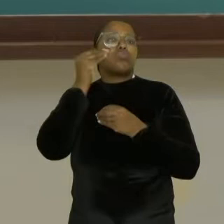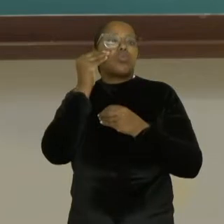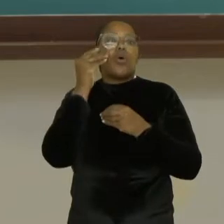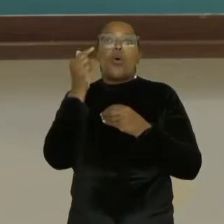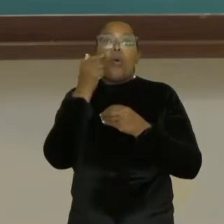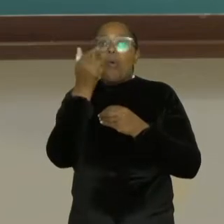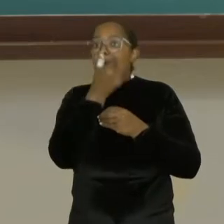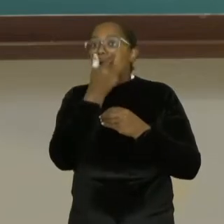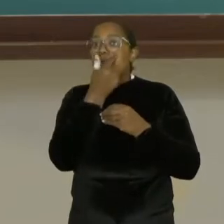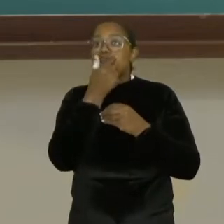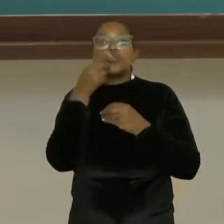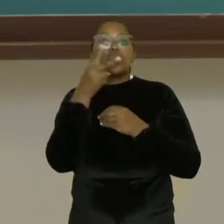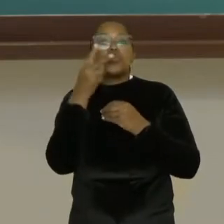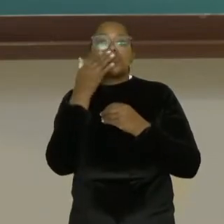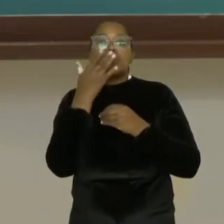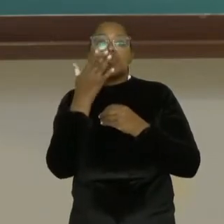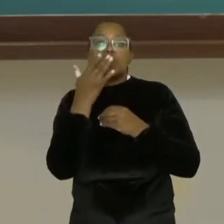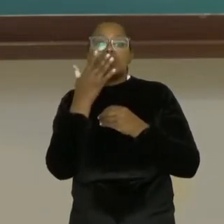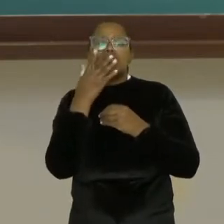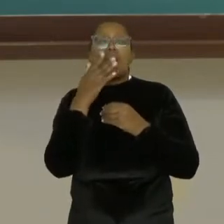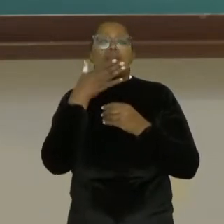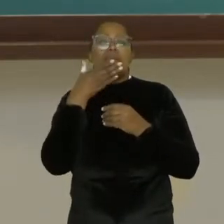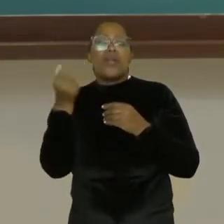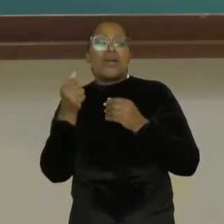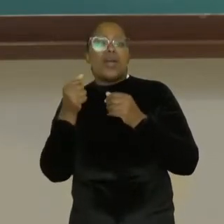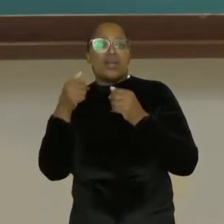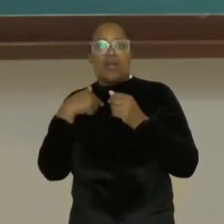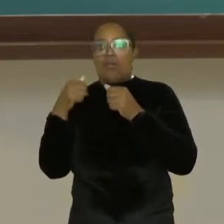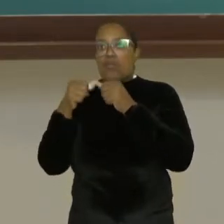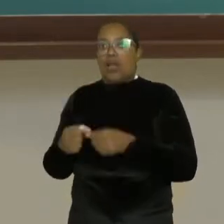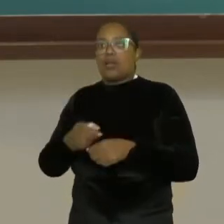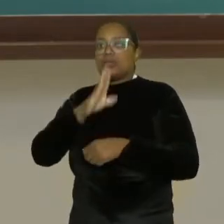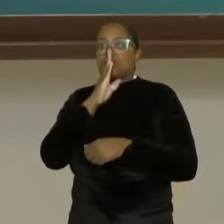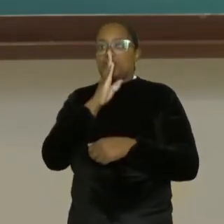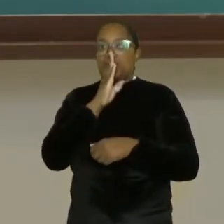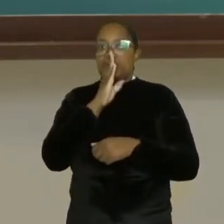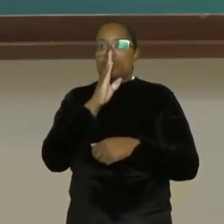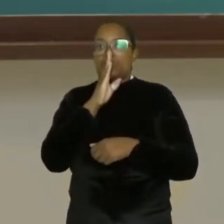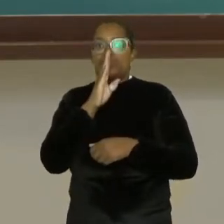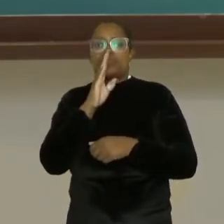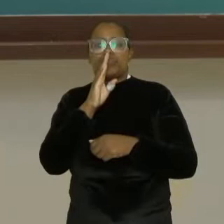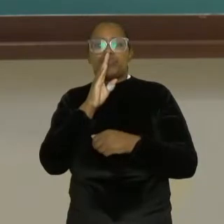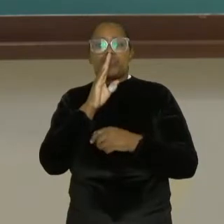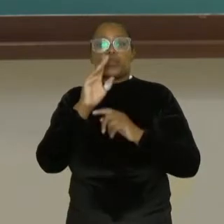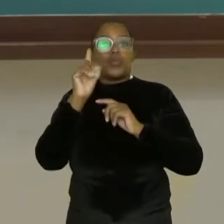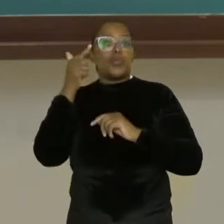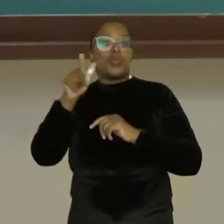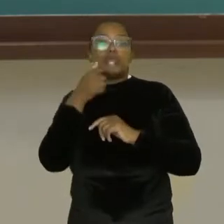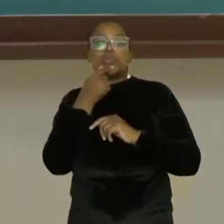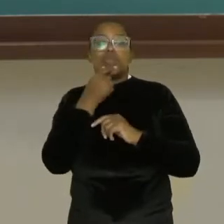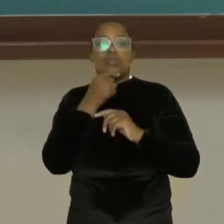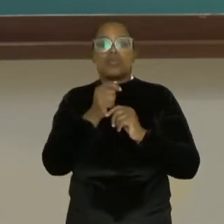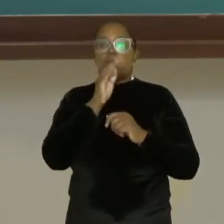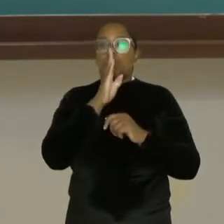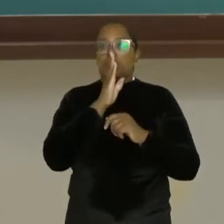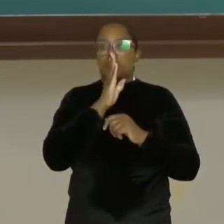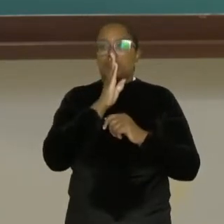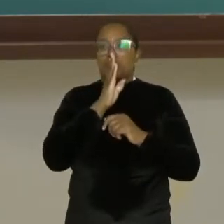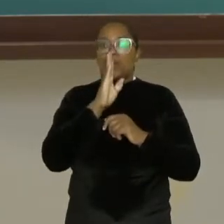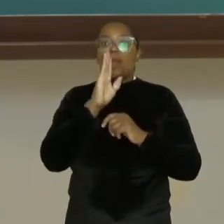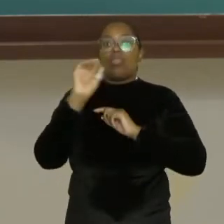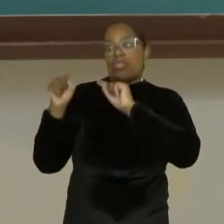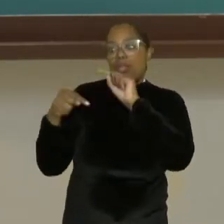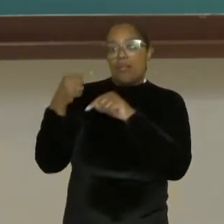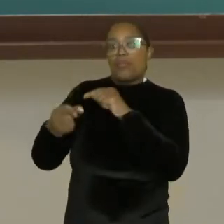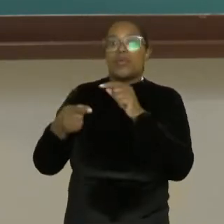italianinho da esquina. "Era melhor que me deixassem quieto", disse Raimundo baixinho. Encolheu-se e fechou o olho direito. Em seguida foi